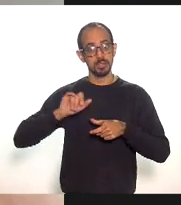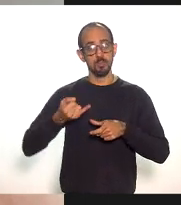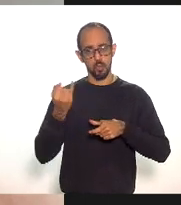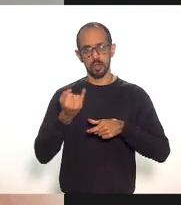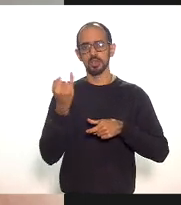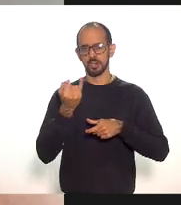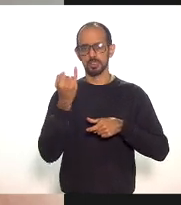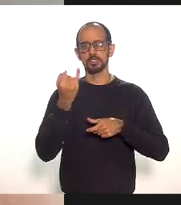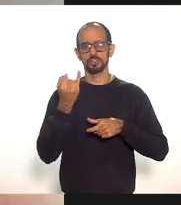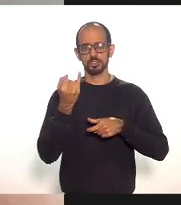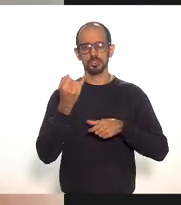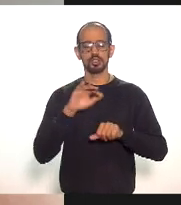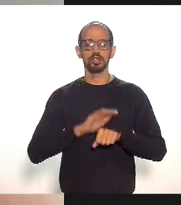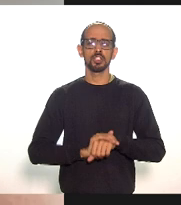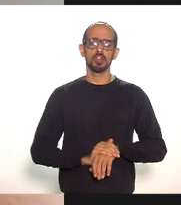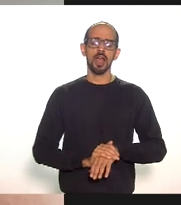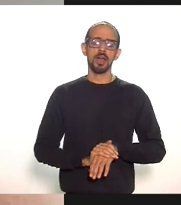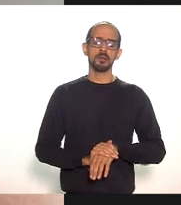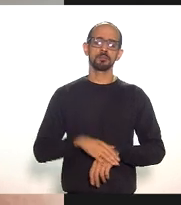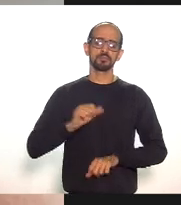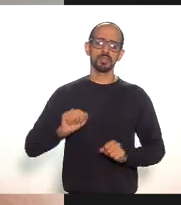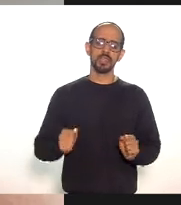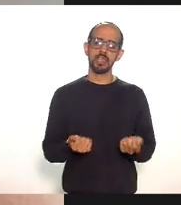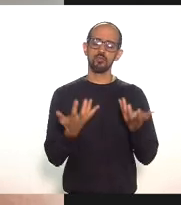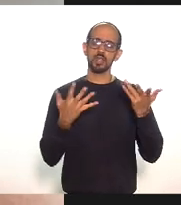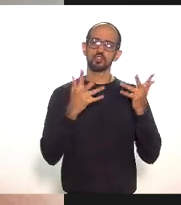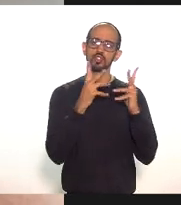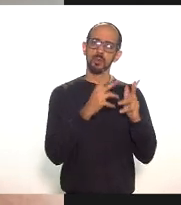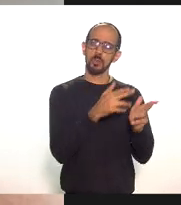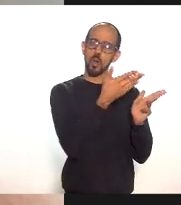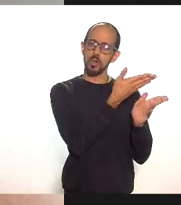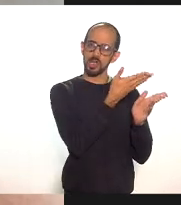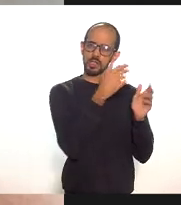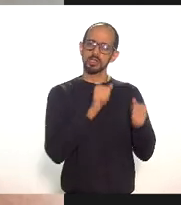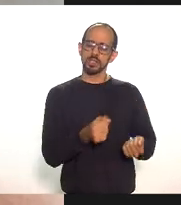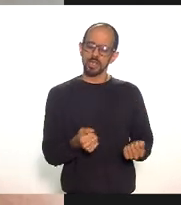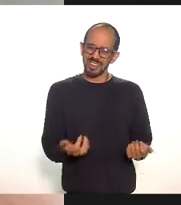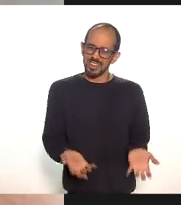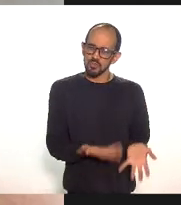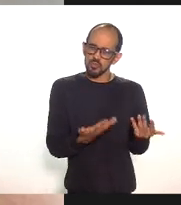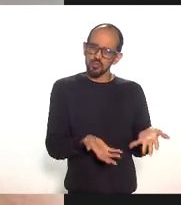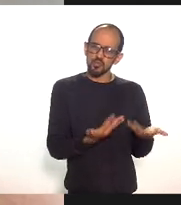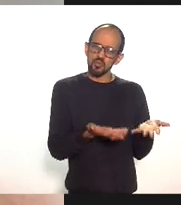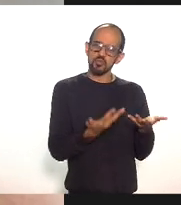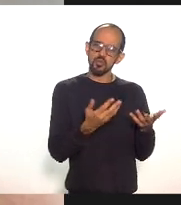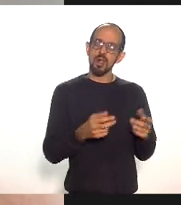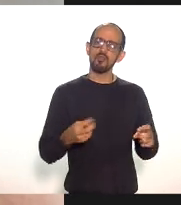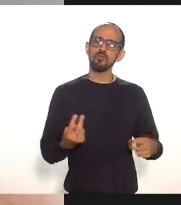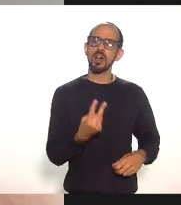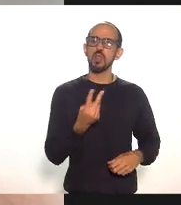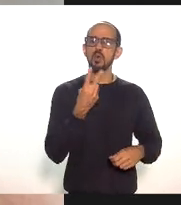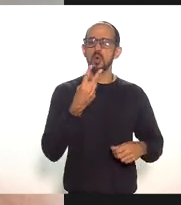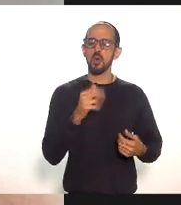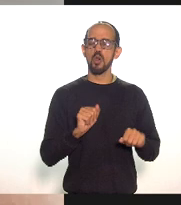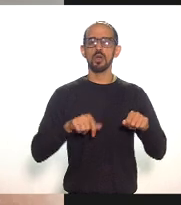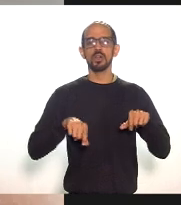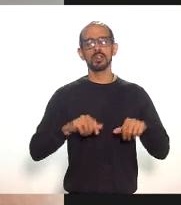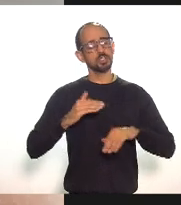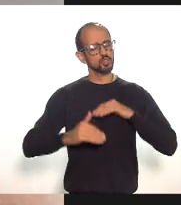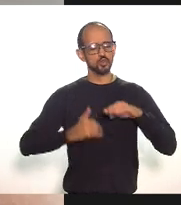e eventos como esse, que valorizam o nosso produtor rural, que valorizam a nossa região e,